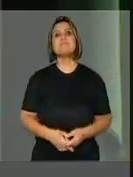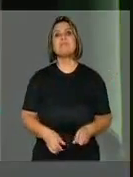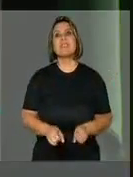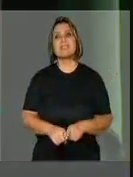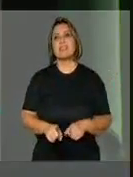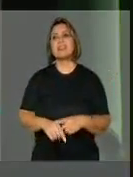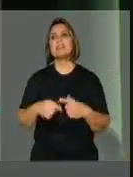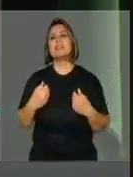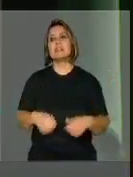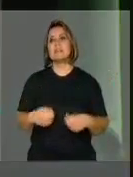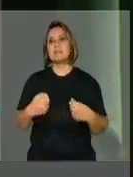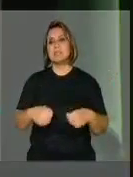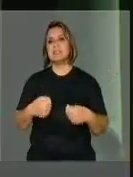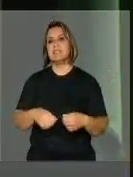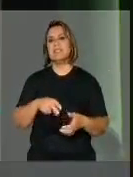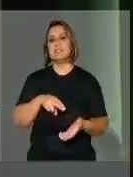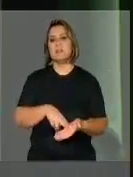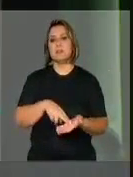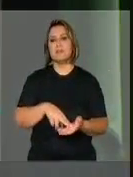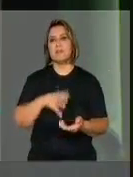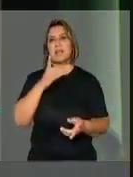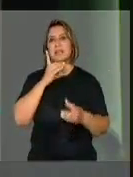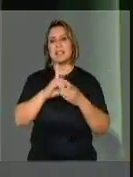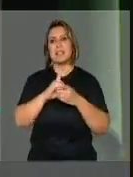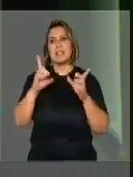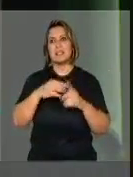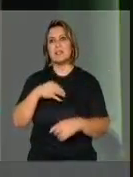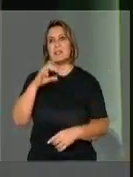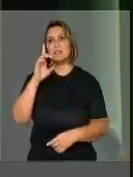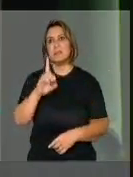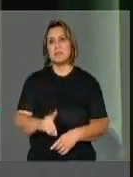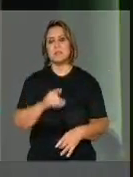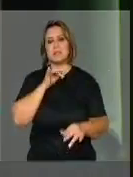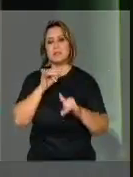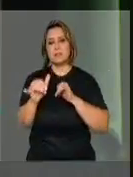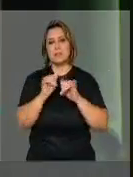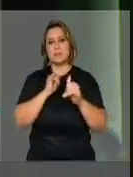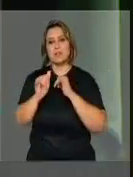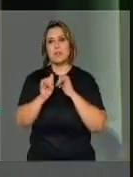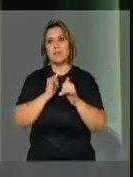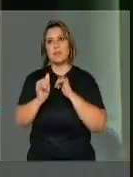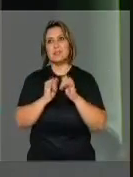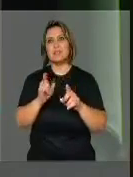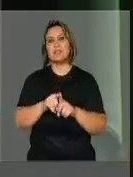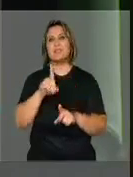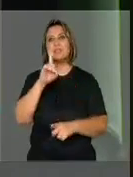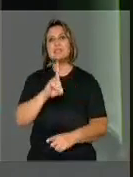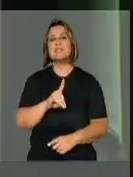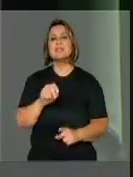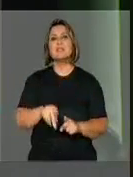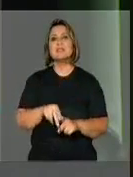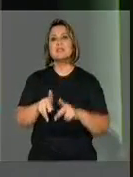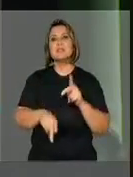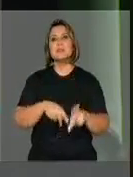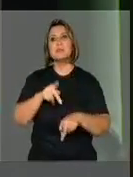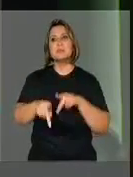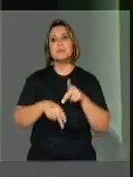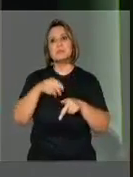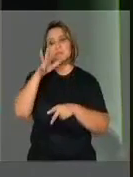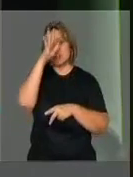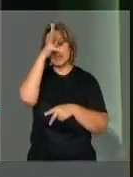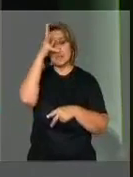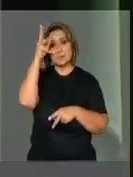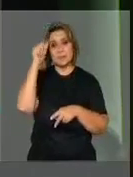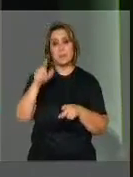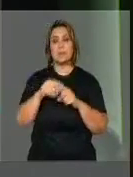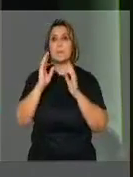ela é necessária para afirmar a democracia e para afirmar o direito à informação e o direito à voz dos povos da Amazônia. Por